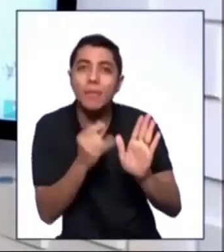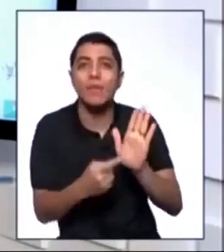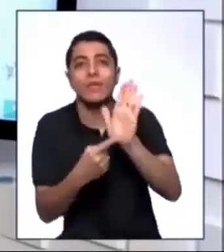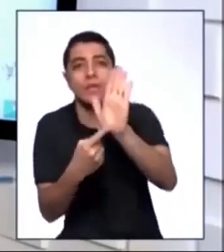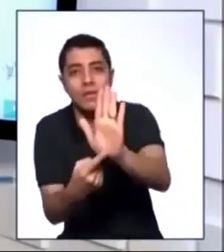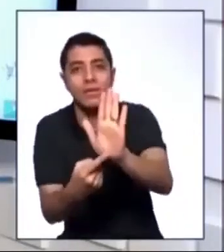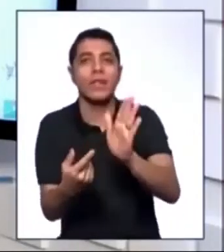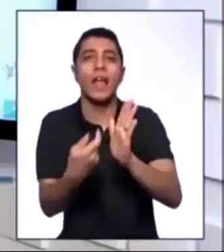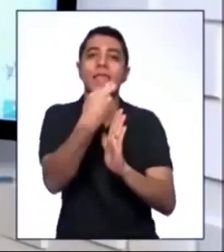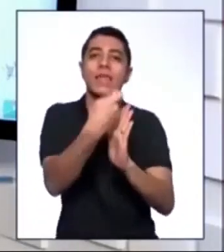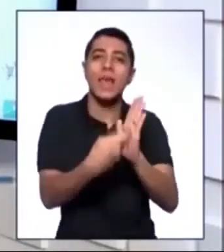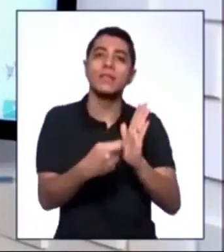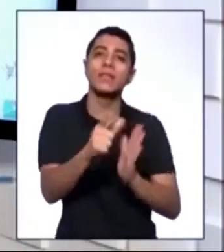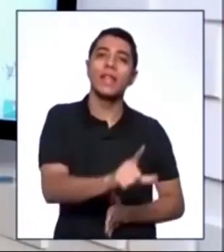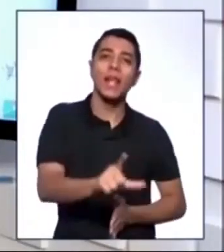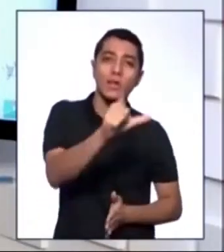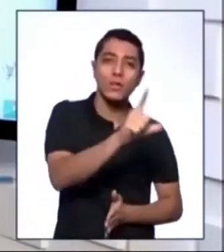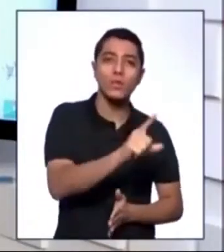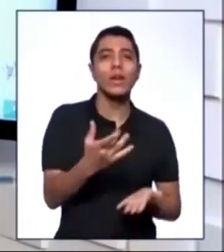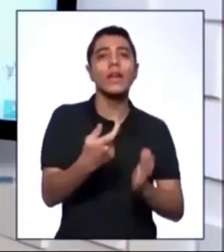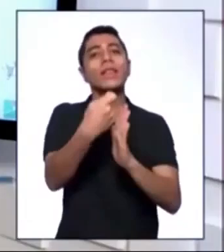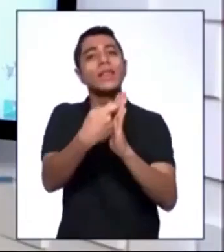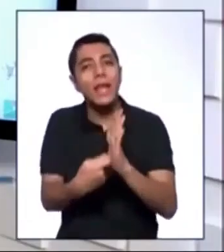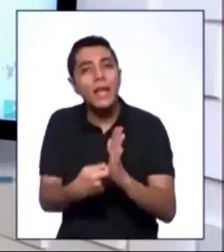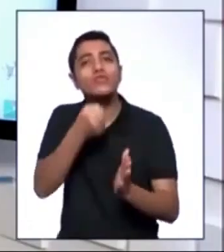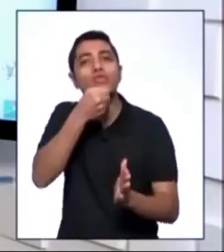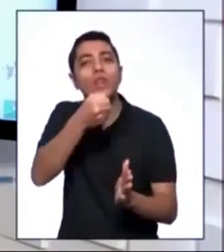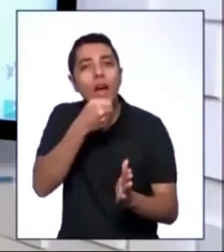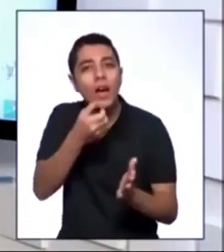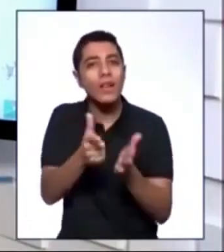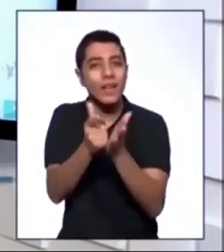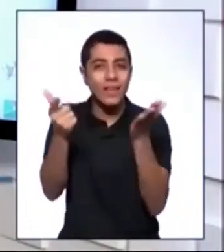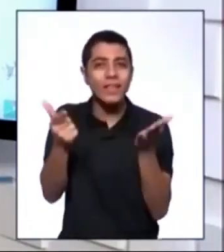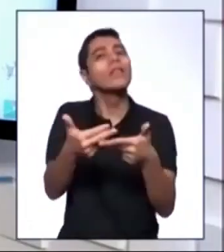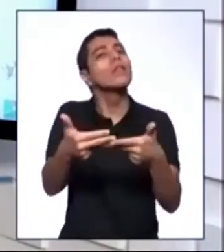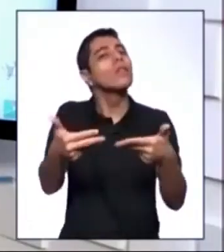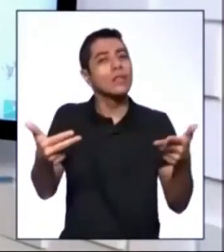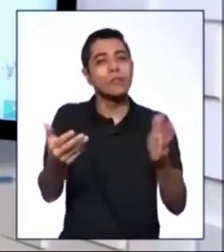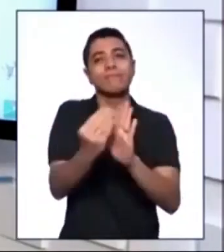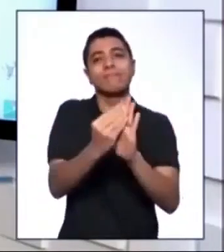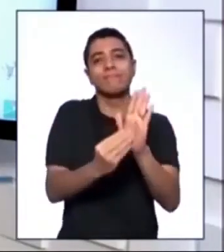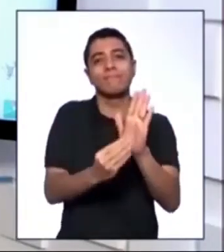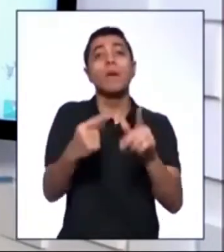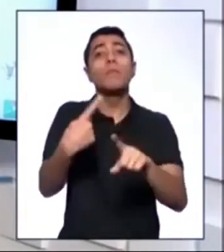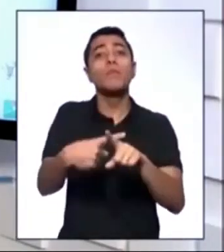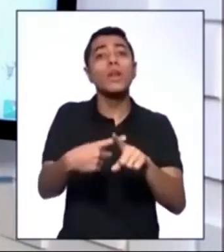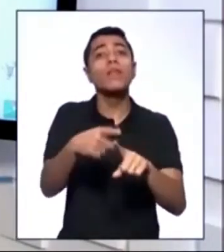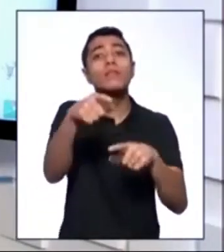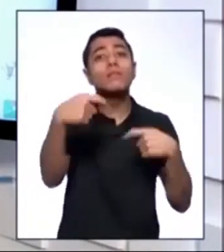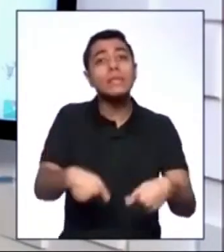jornalísticos. Por quê? Porque os exemplos mostram o quanto é fluido o processo, o quanto